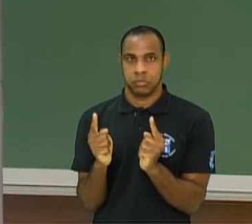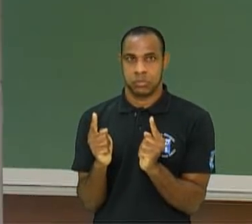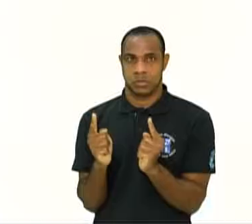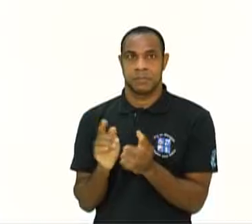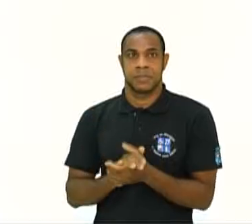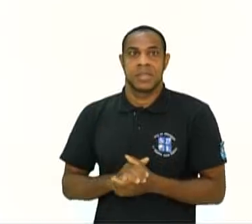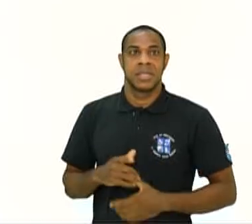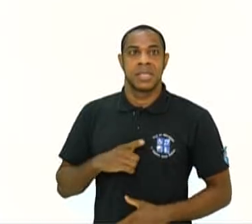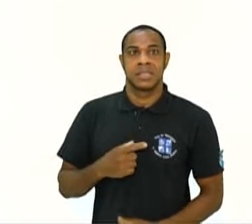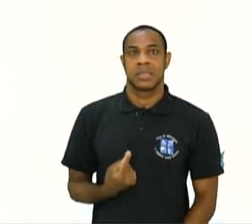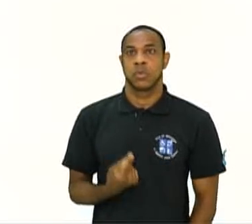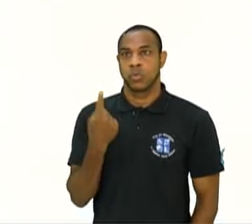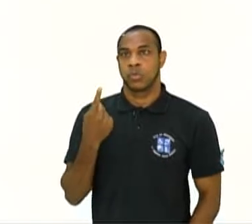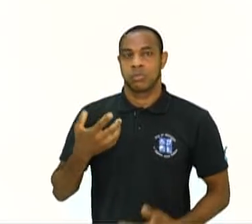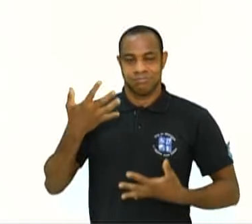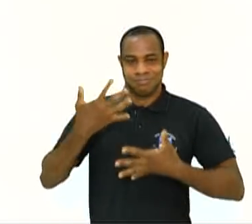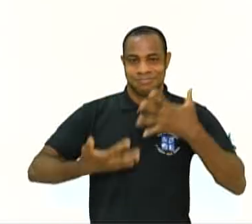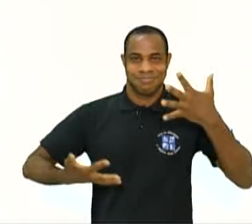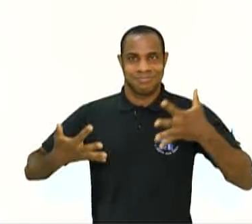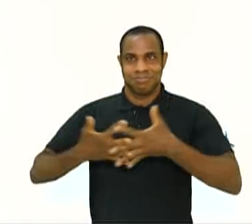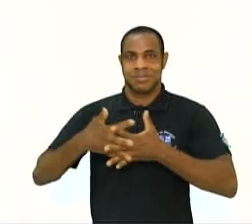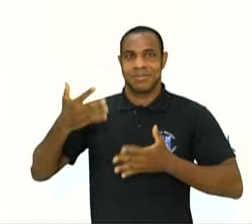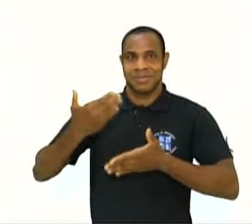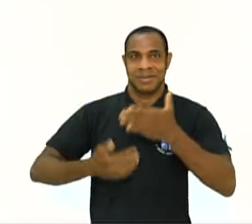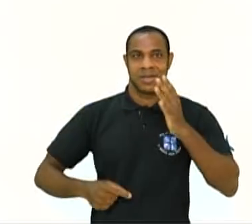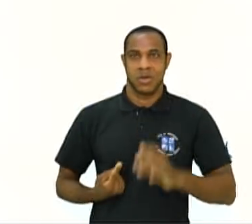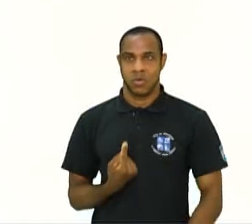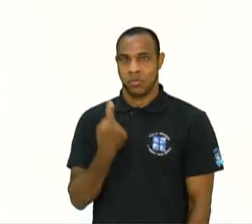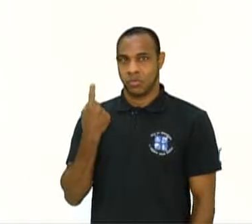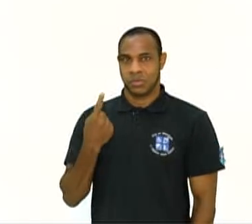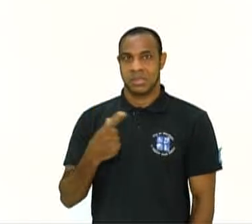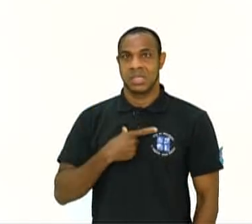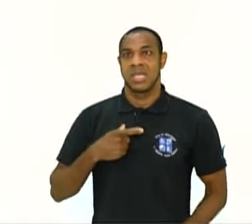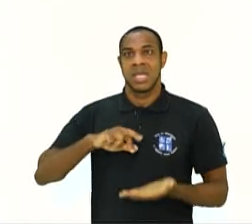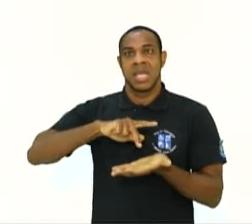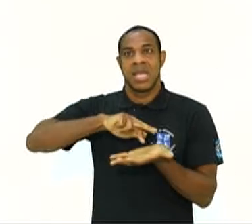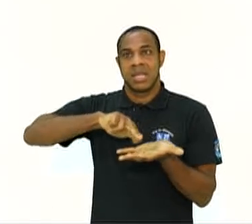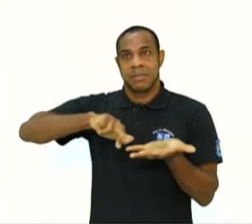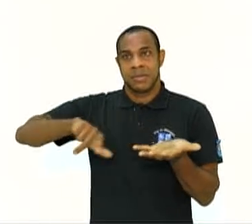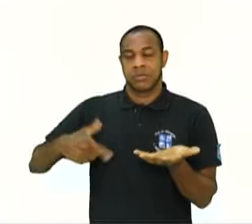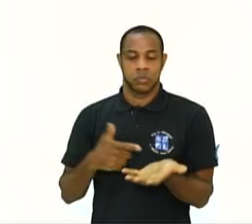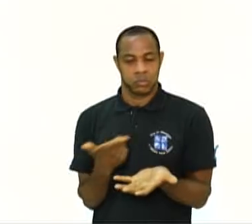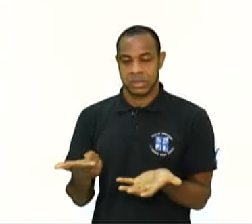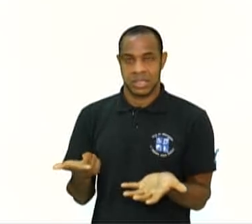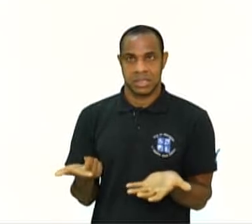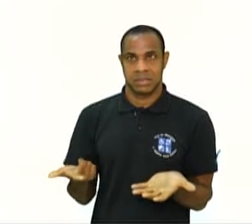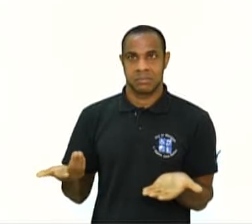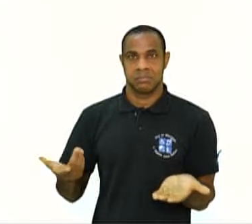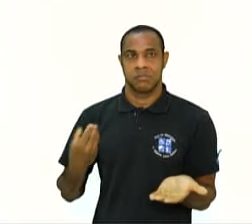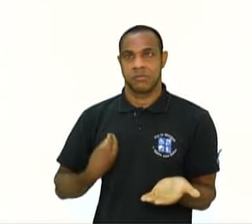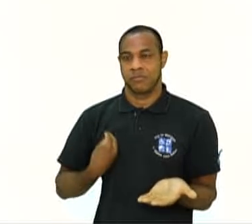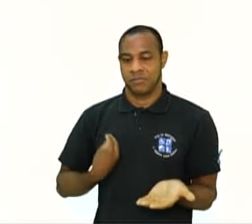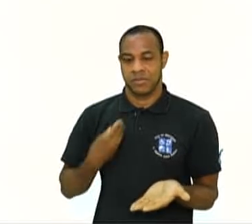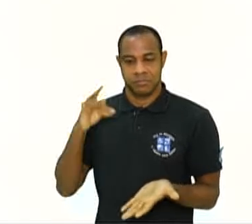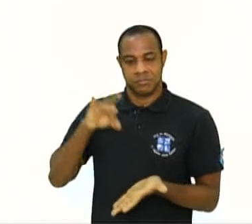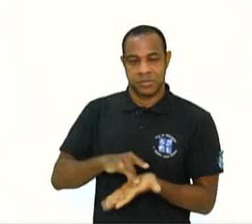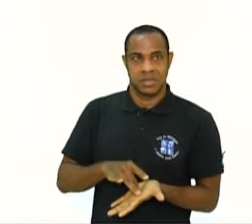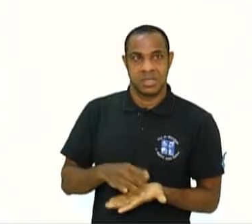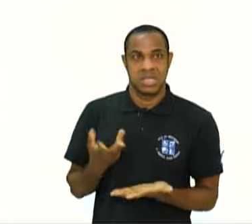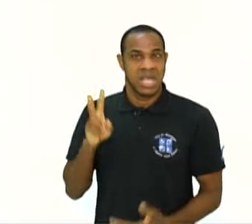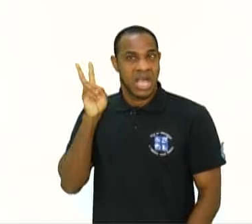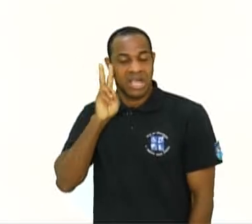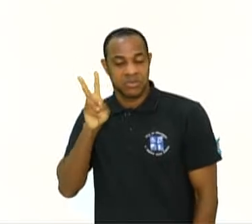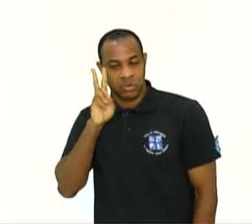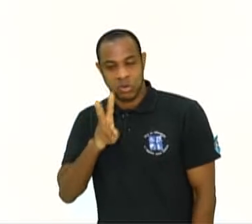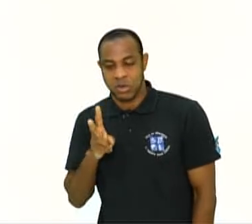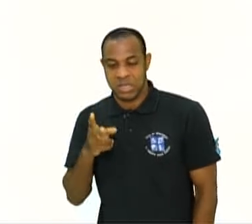conflito. E caracterizado por ter em seu enredo elementos que não existem em nossa realidade. Nem sempre essa história realmente aconteceu ou